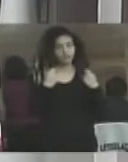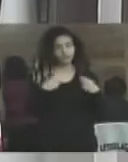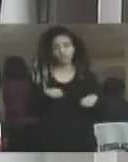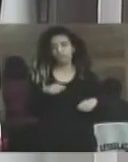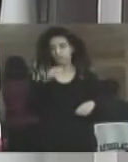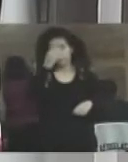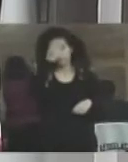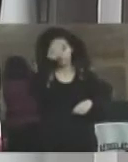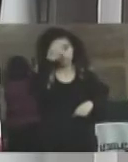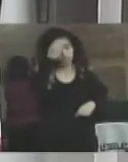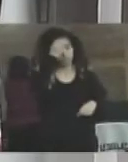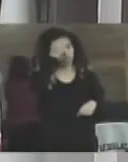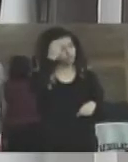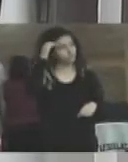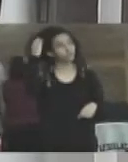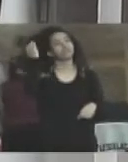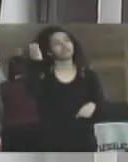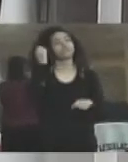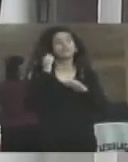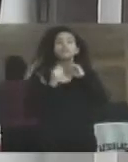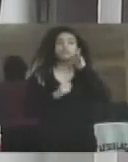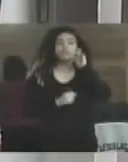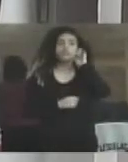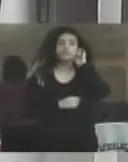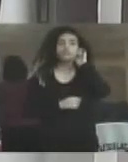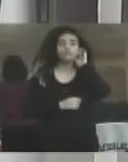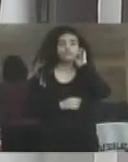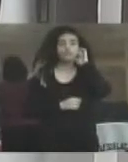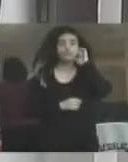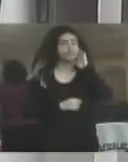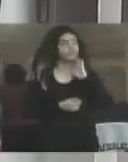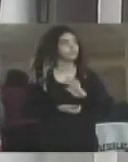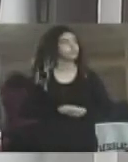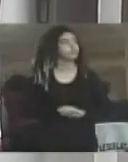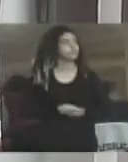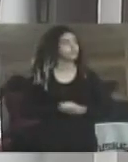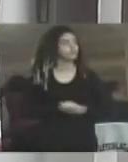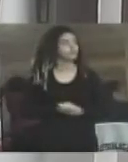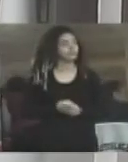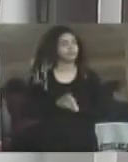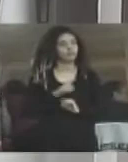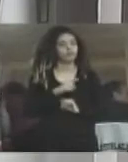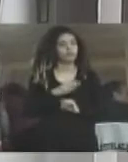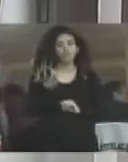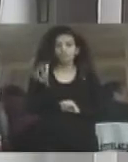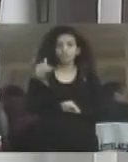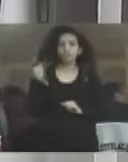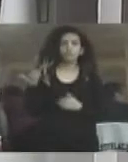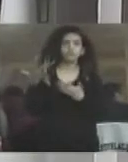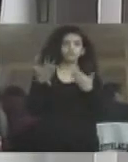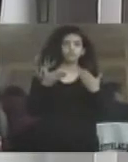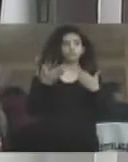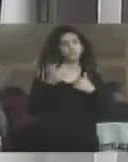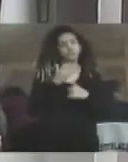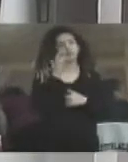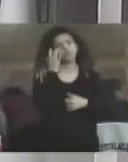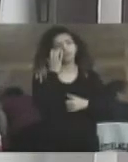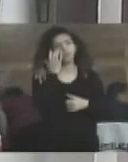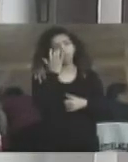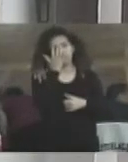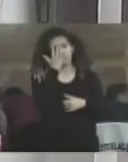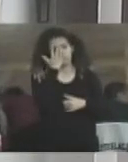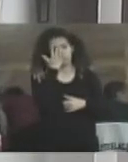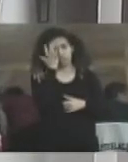né? Quem ama se cuida e se toca, né? Então, mulheres, venham para cá amanhã e vamos aqui iniciar o nosso